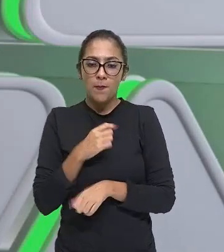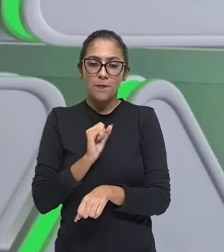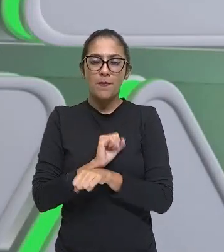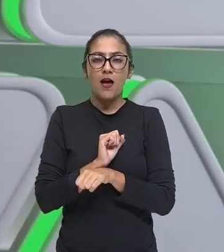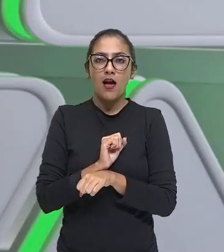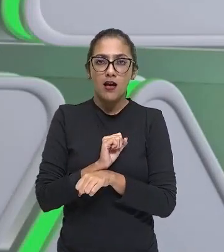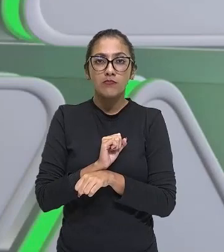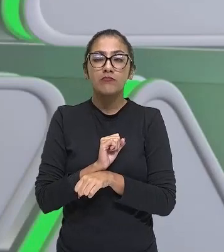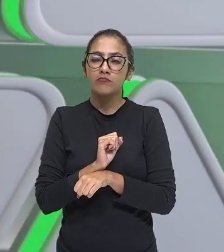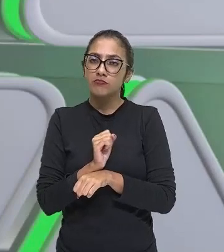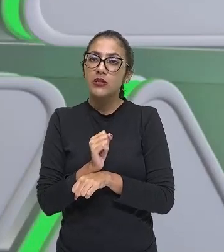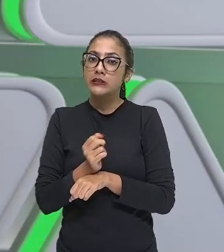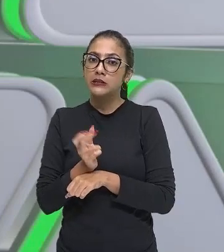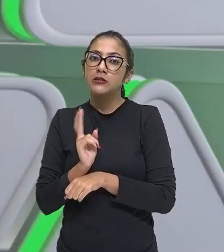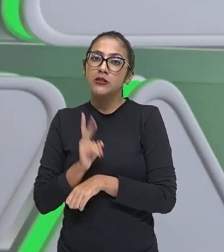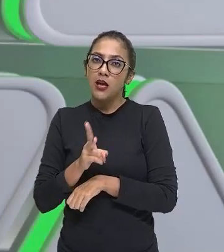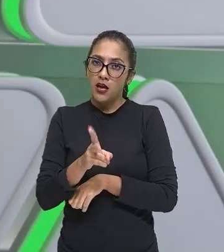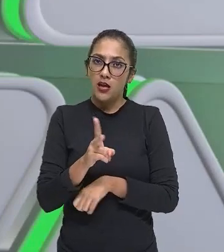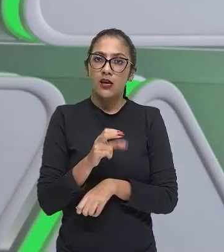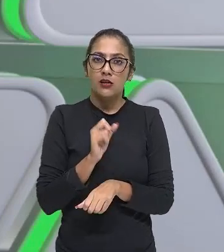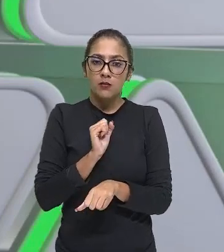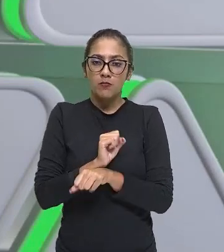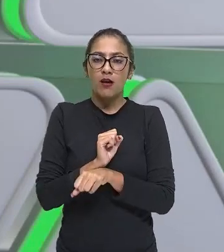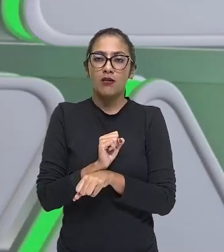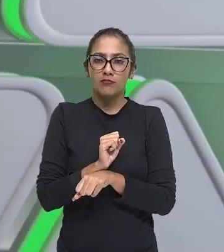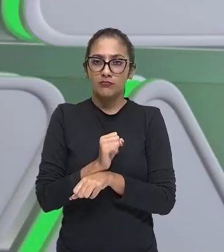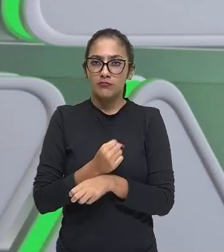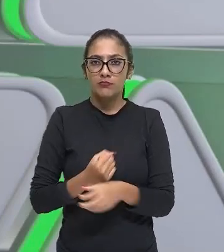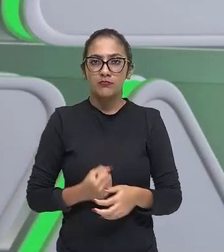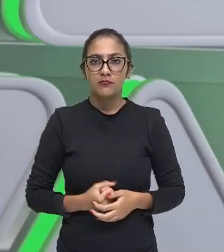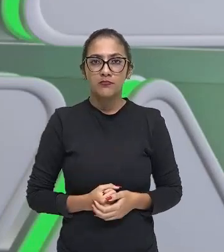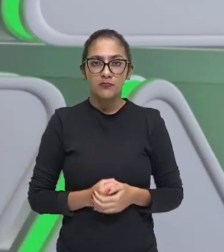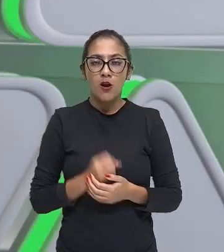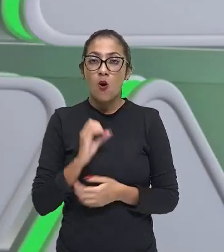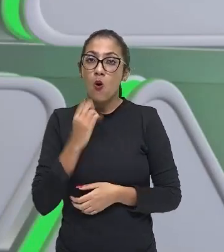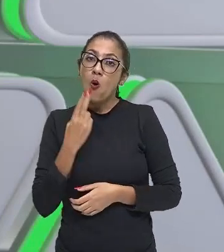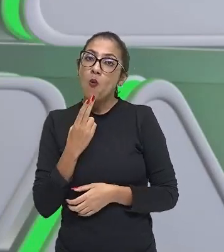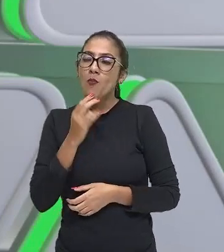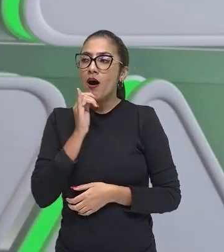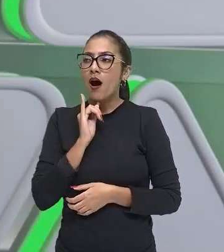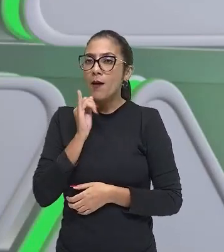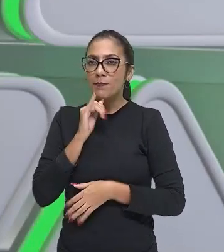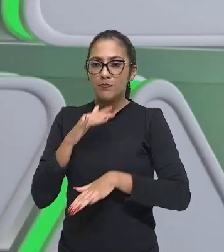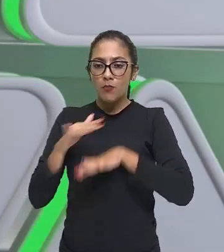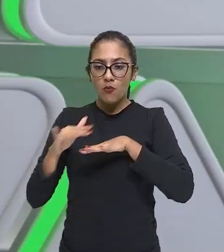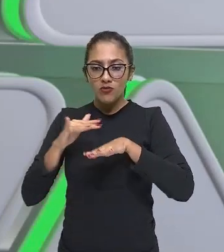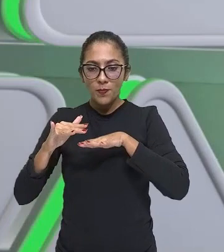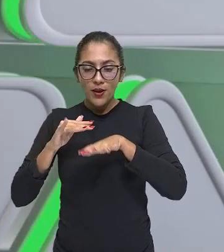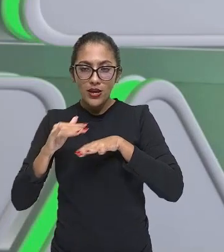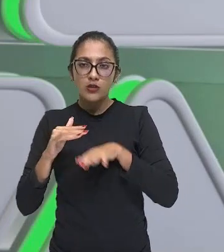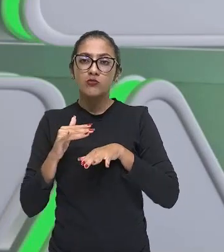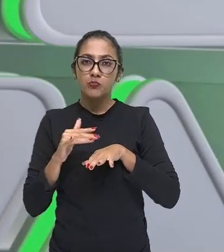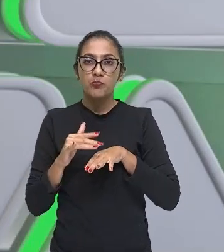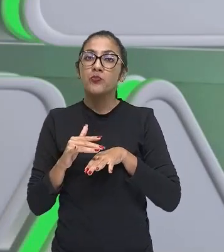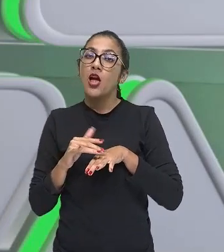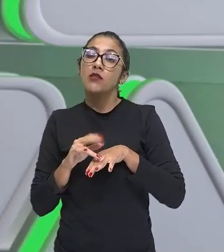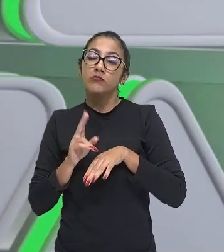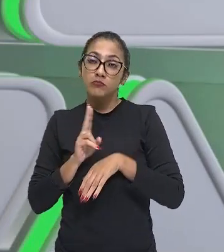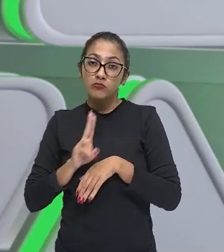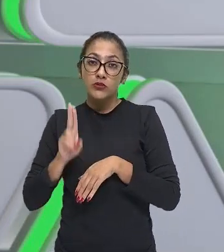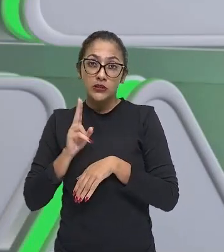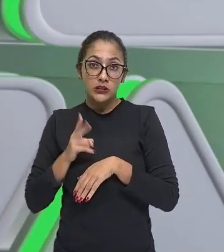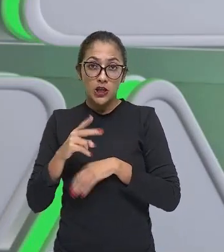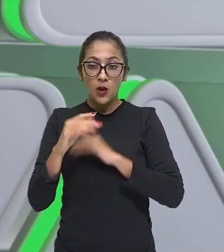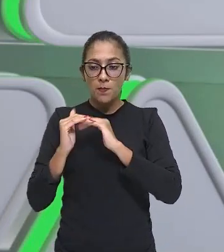quero continuar em repouso. Se eu estou em movimento, eu quero permanecer em